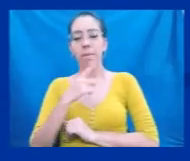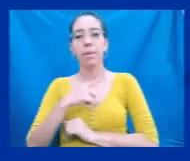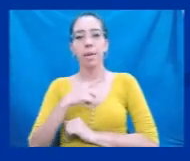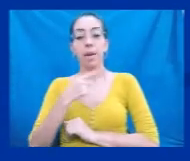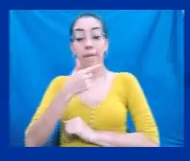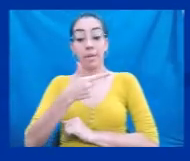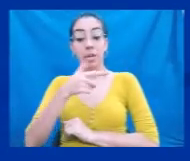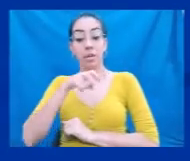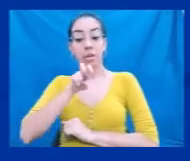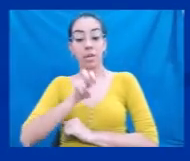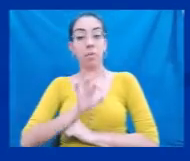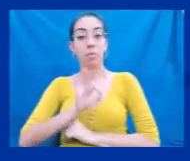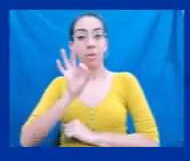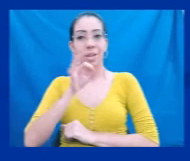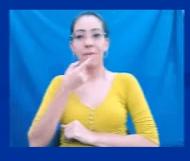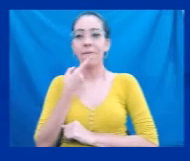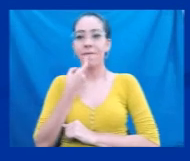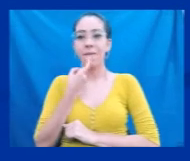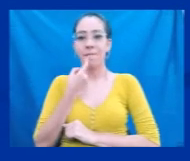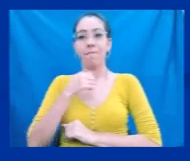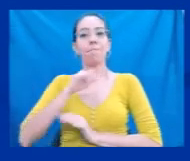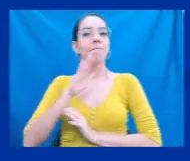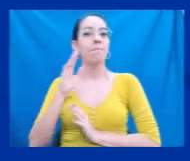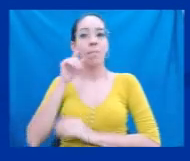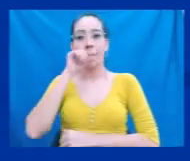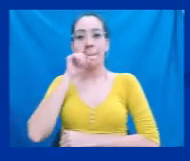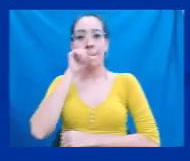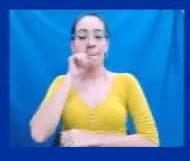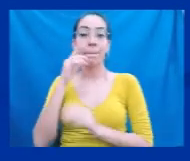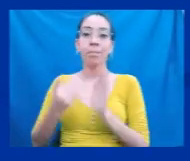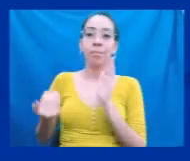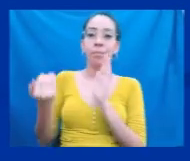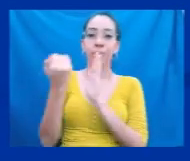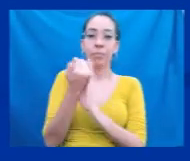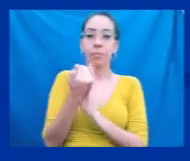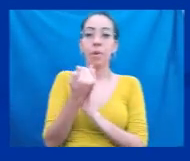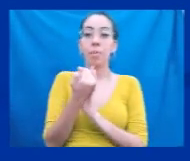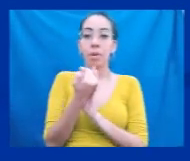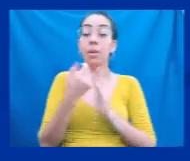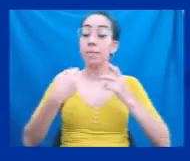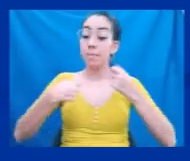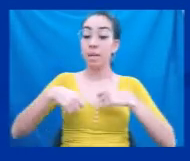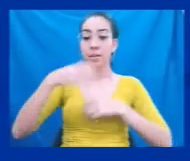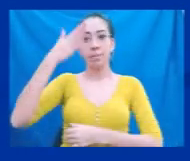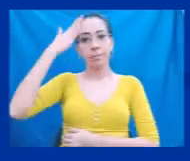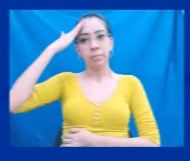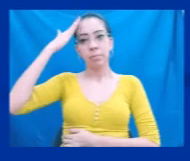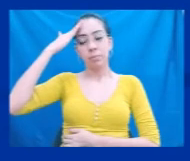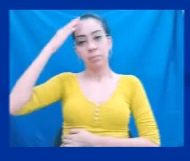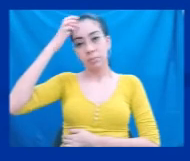de 25% de acidentes envolvendo produtos químicos. Então, é algo que realmente tem que ser levado em consideração.